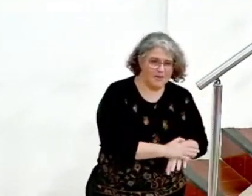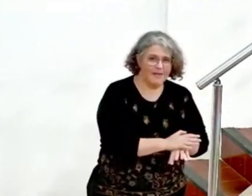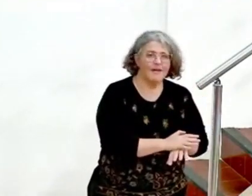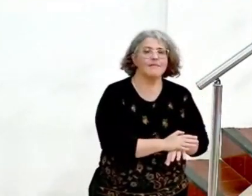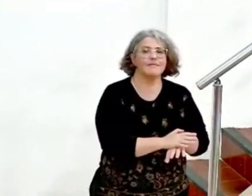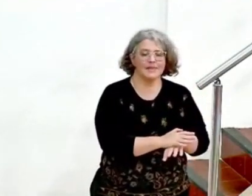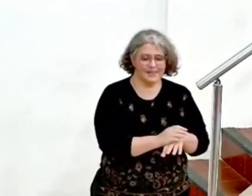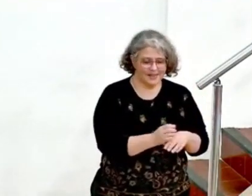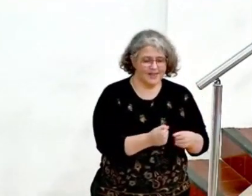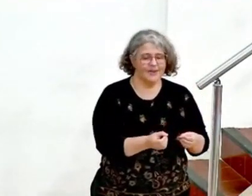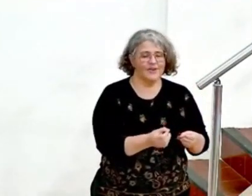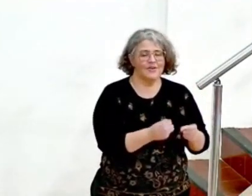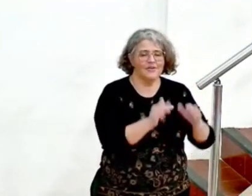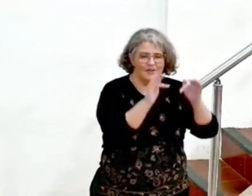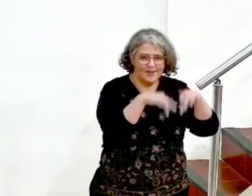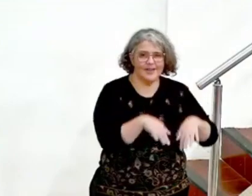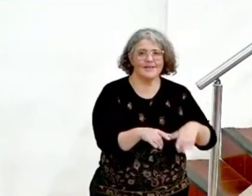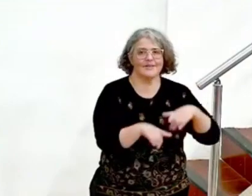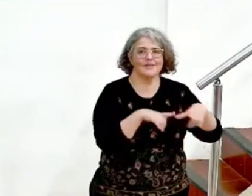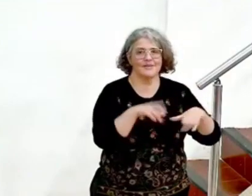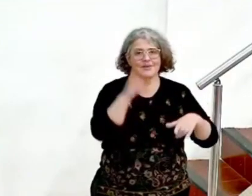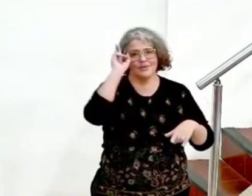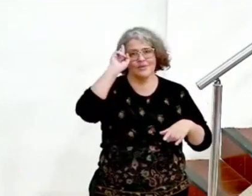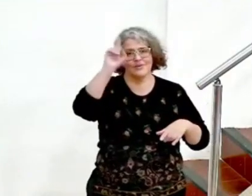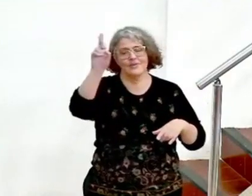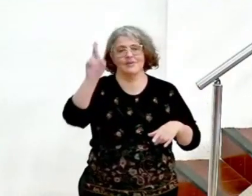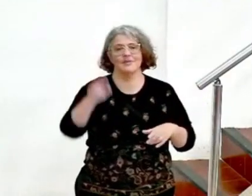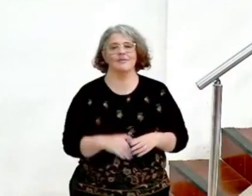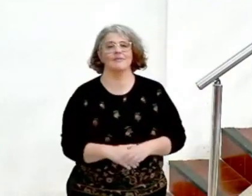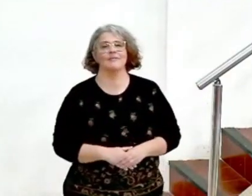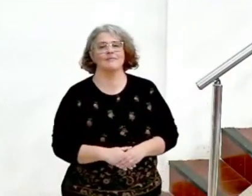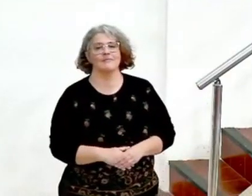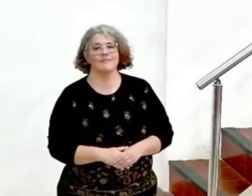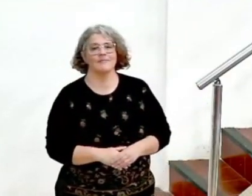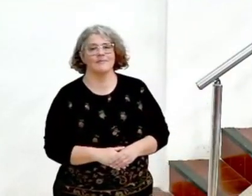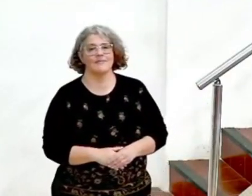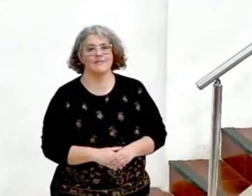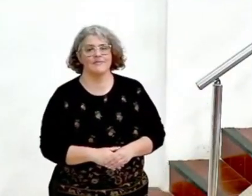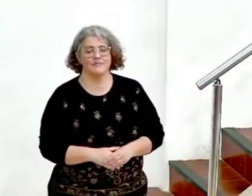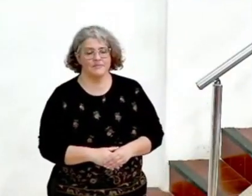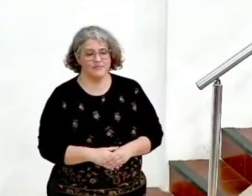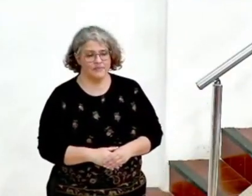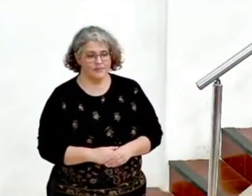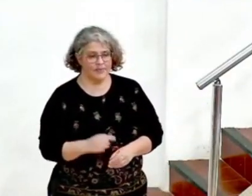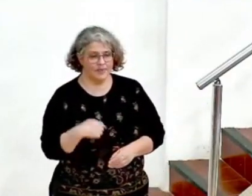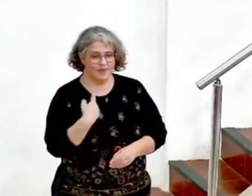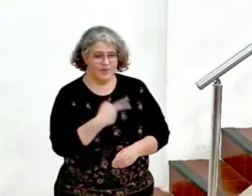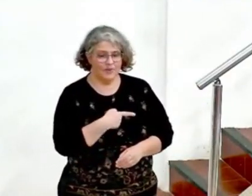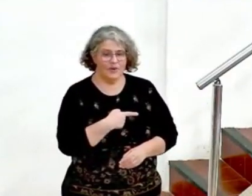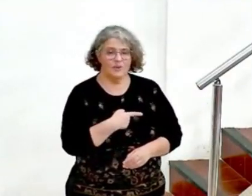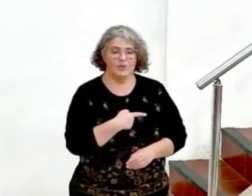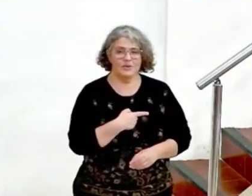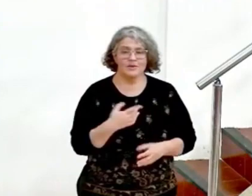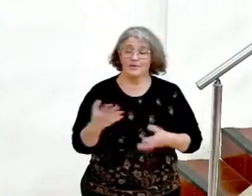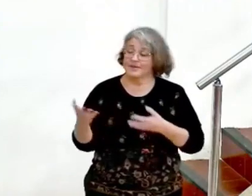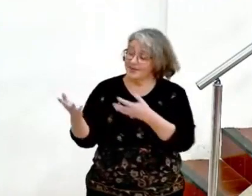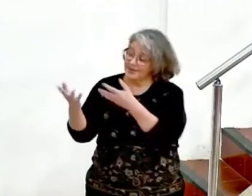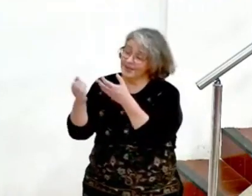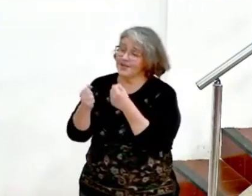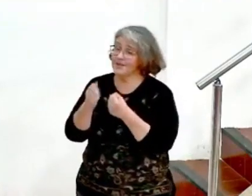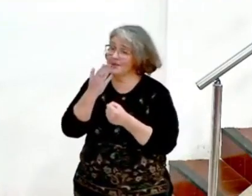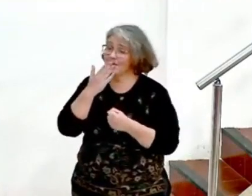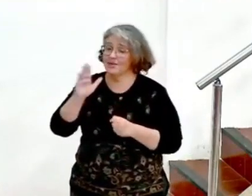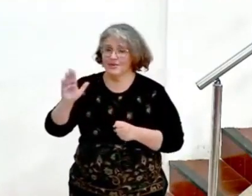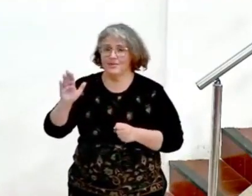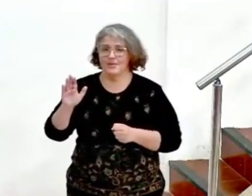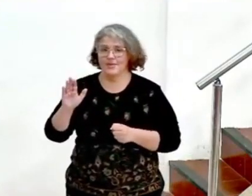E Cristo veio para a salvação. Quando recebemos uma promessa de alguém, de fato